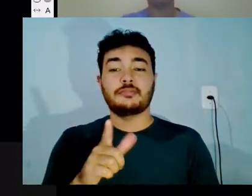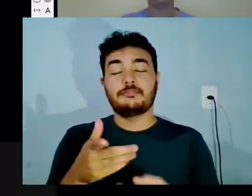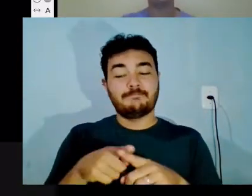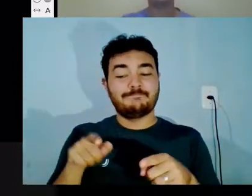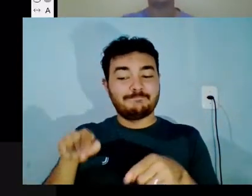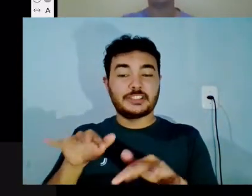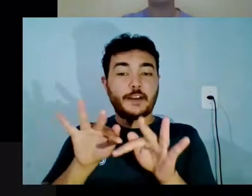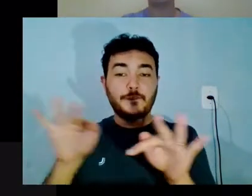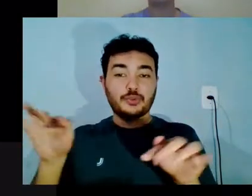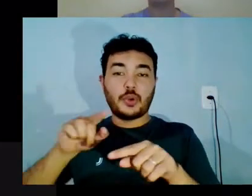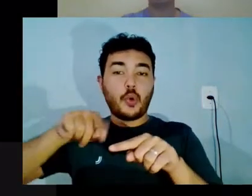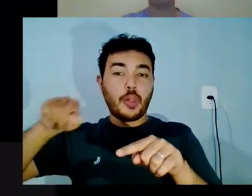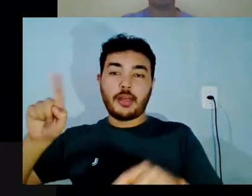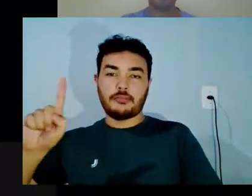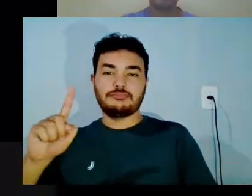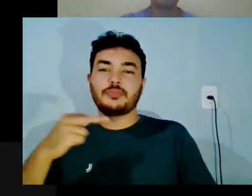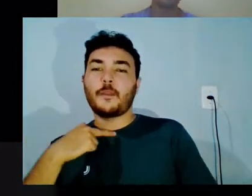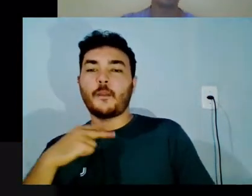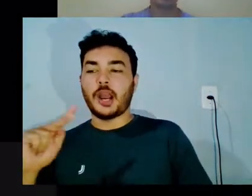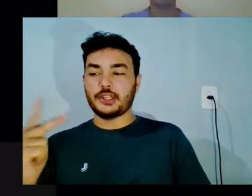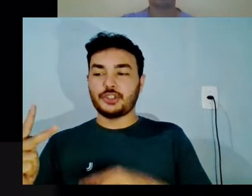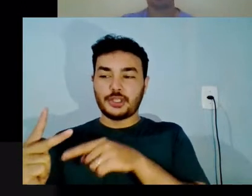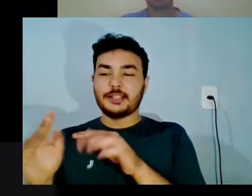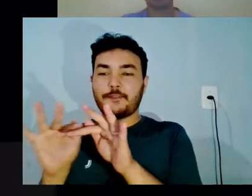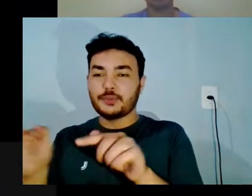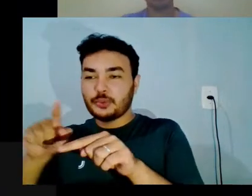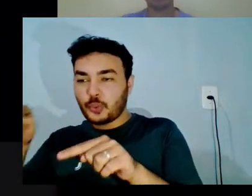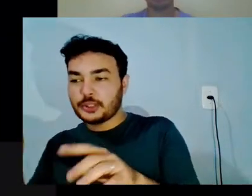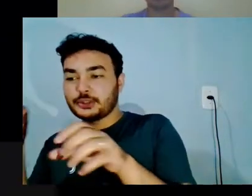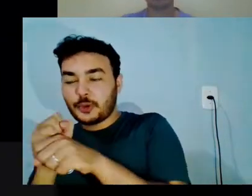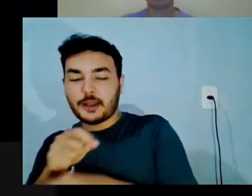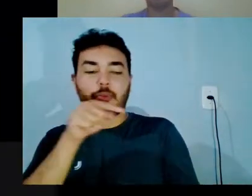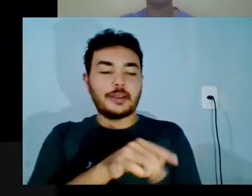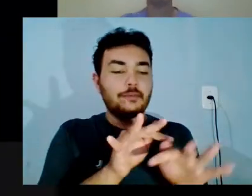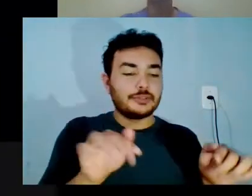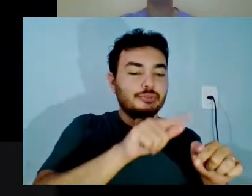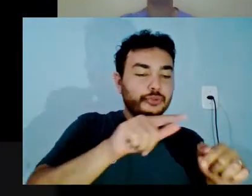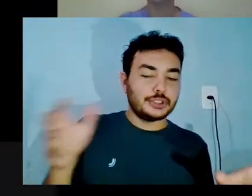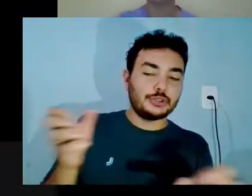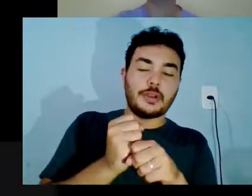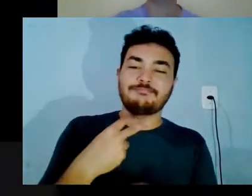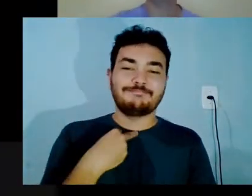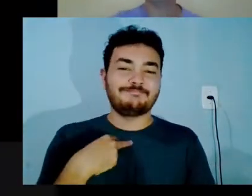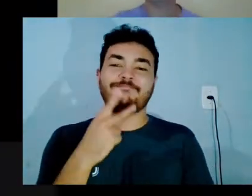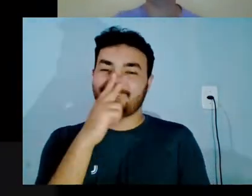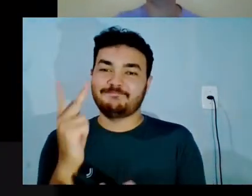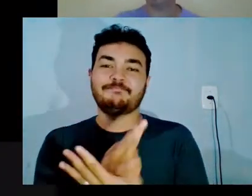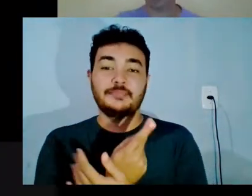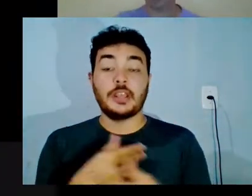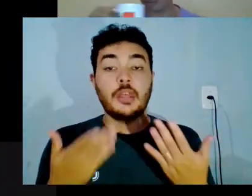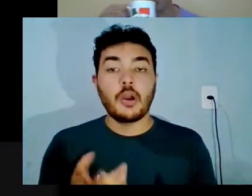Então, não é através da soma das funções de onda dos elétrons isoladamente nos seus átomos, tá? Então, eles